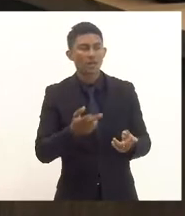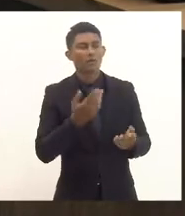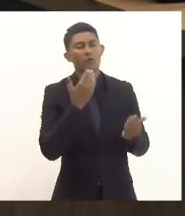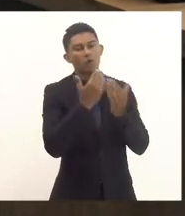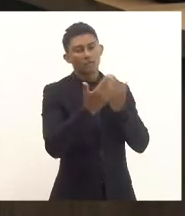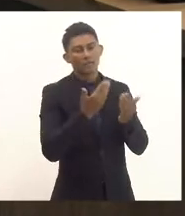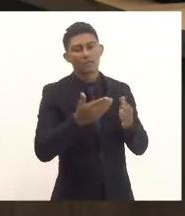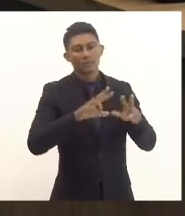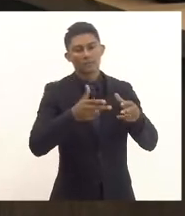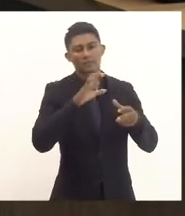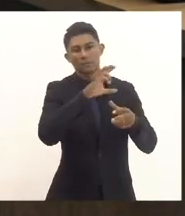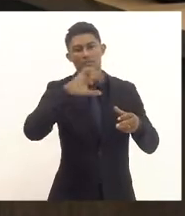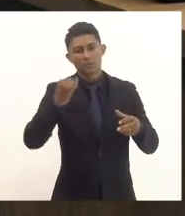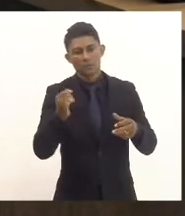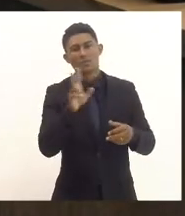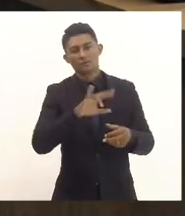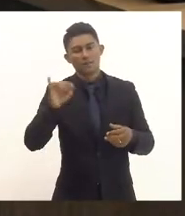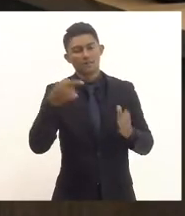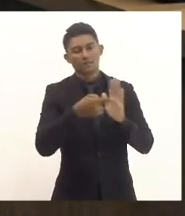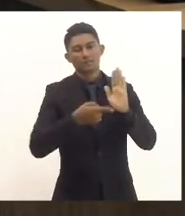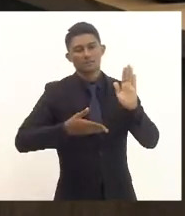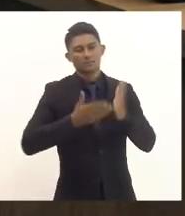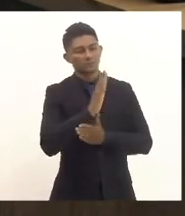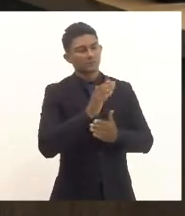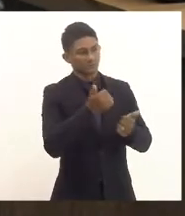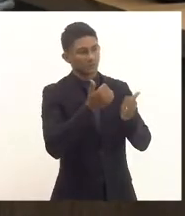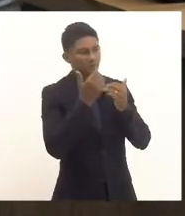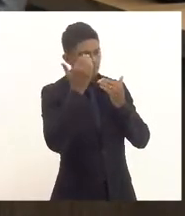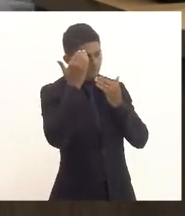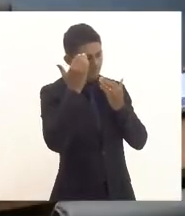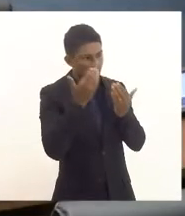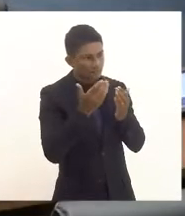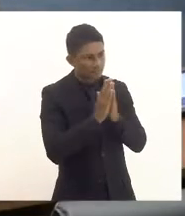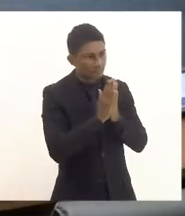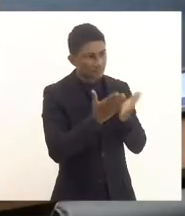ccj a gente já conversou e vai passar tá favor